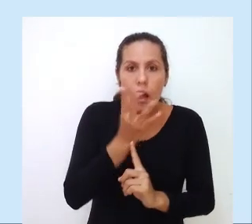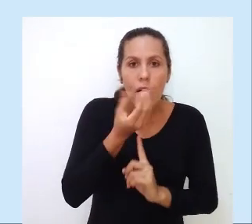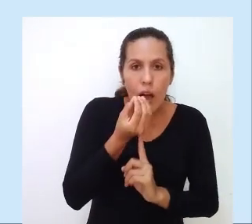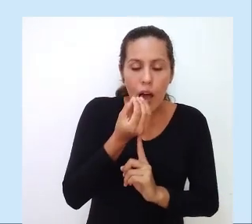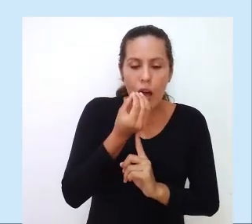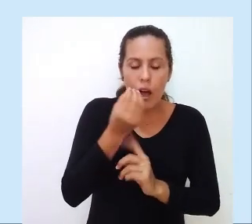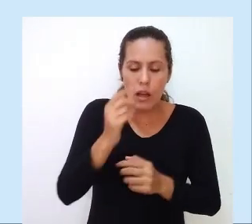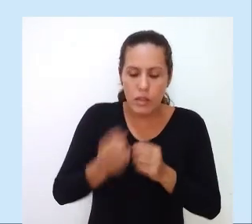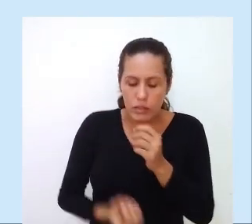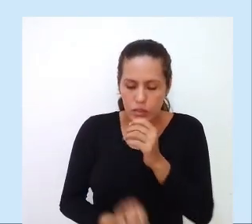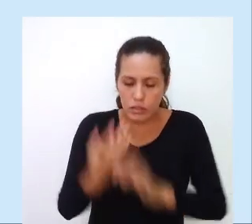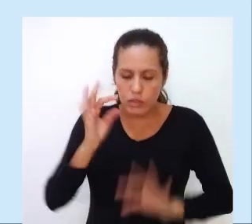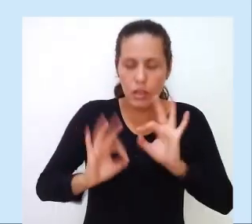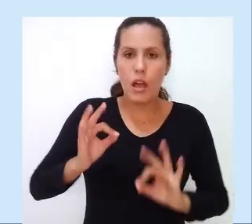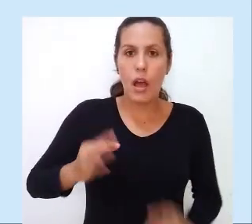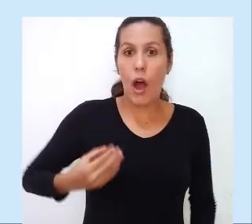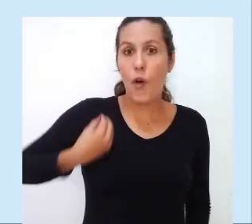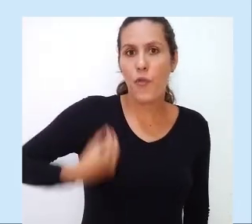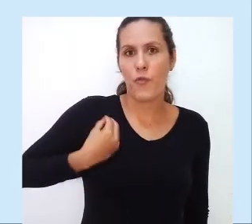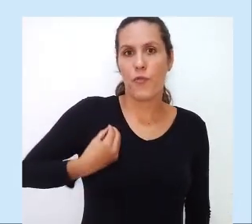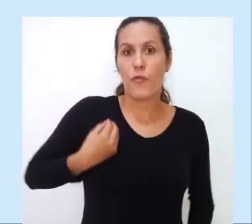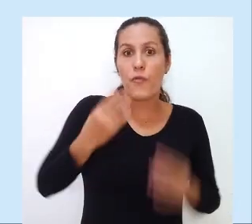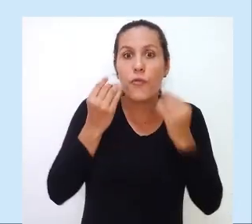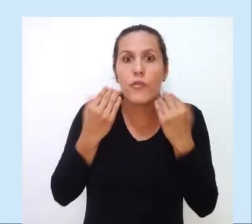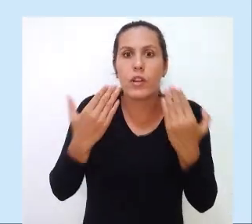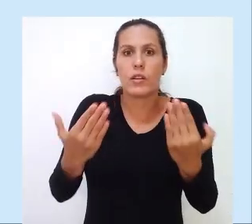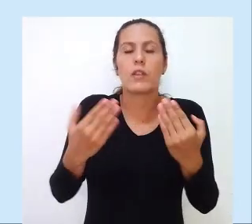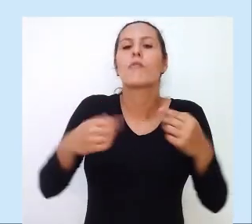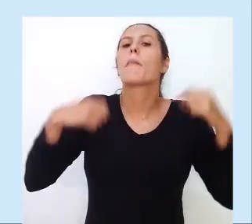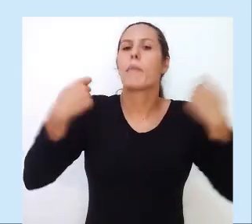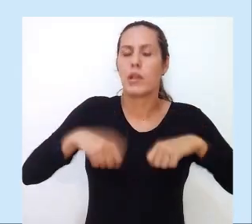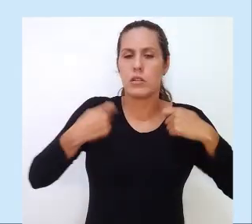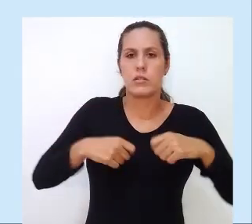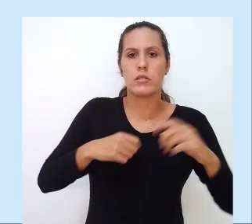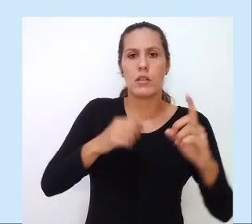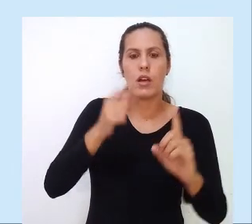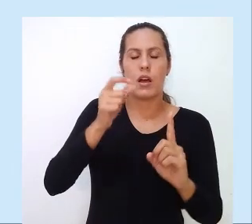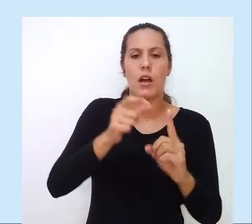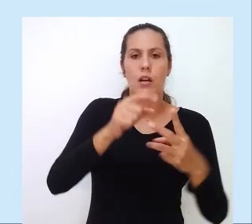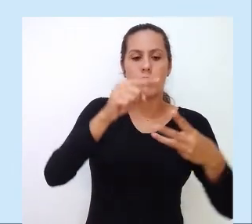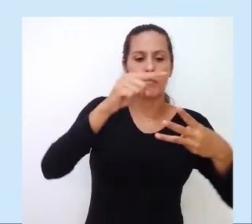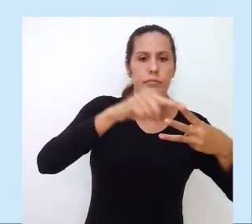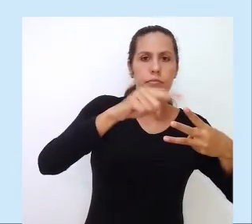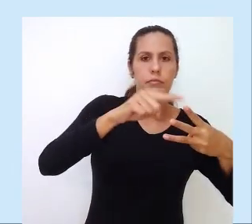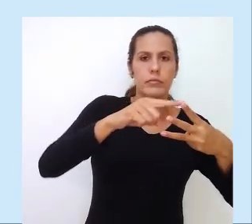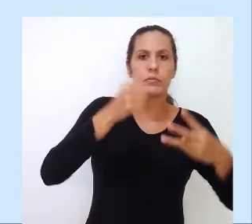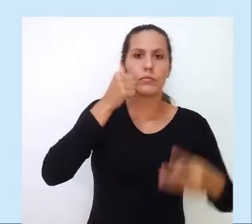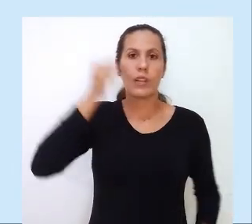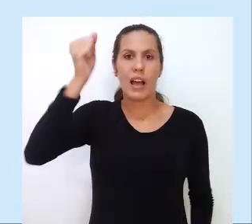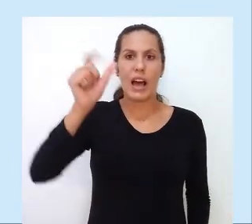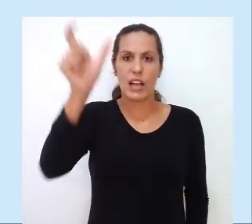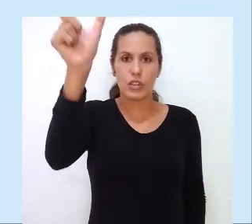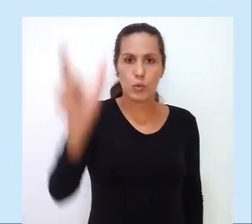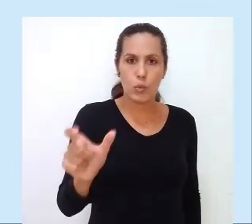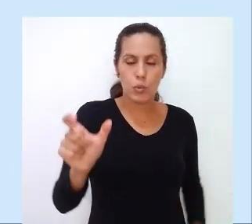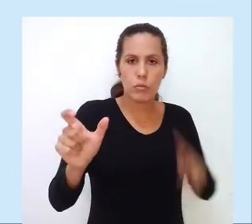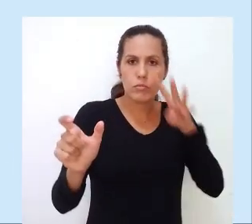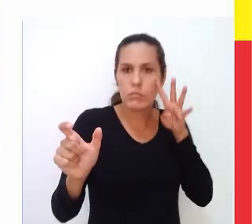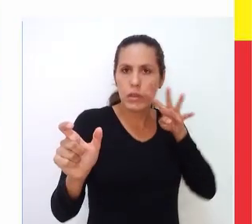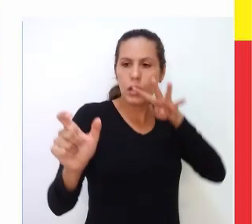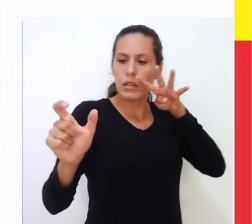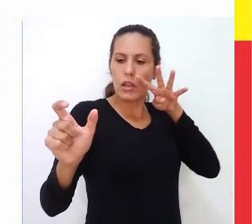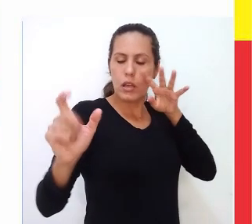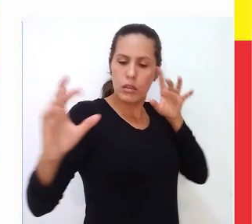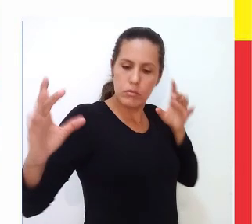se faz ao vivo. Então, precisa ter essa relação entre o ator e a plateia acontecendo durante o